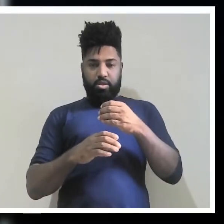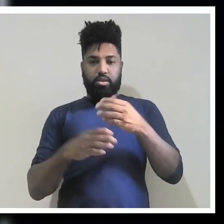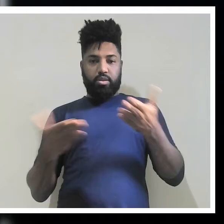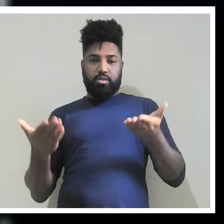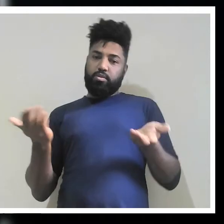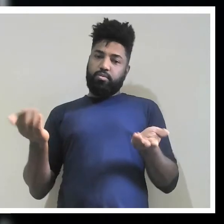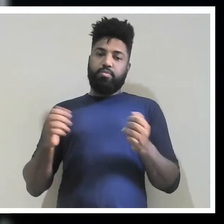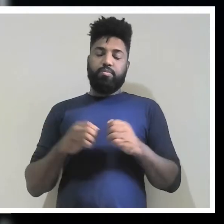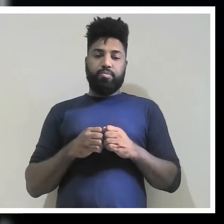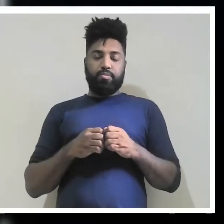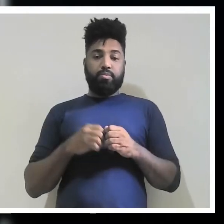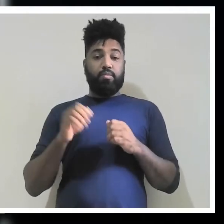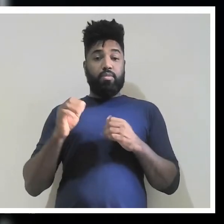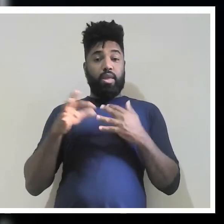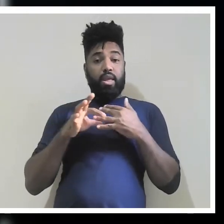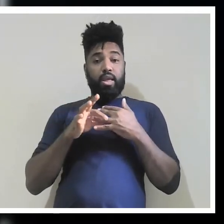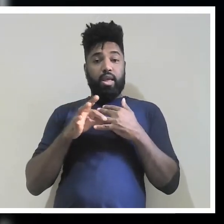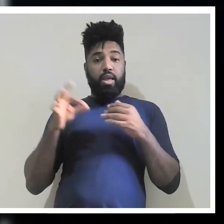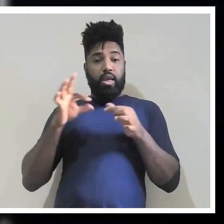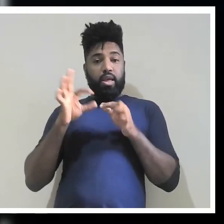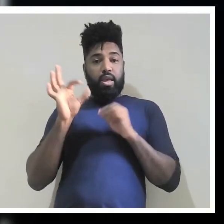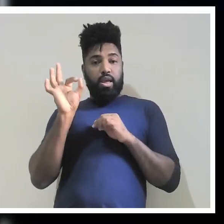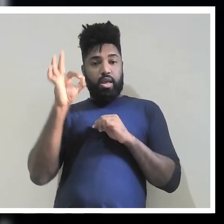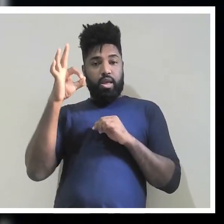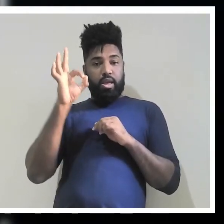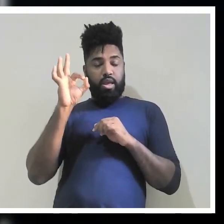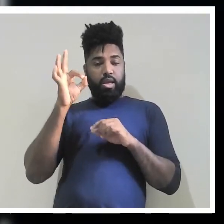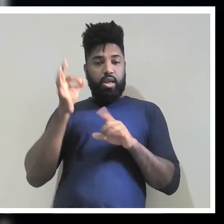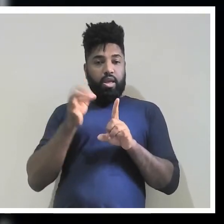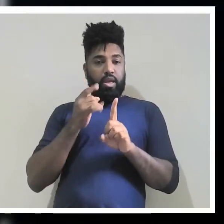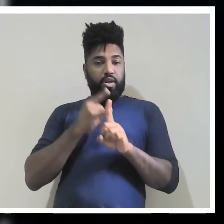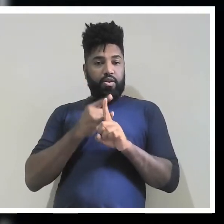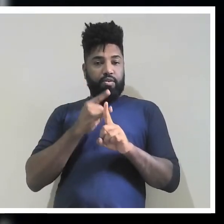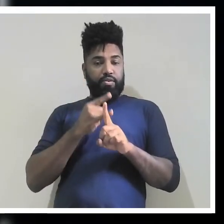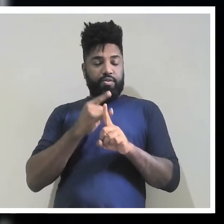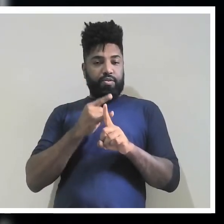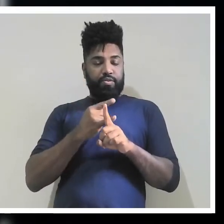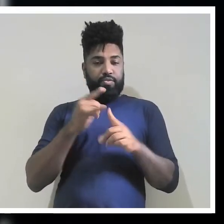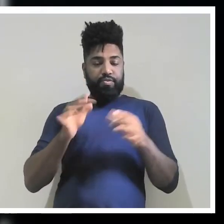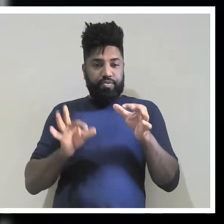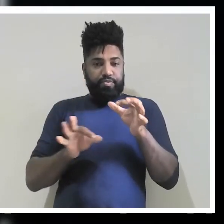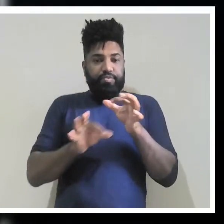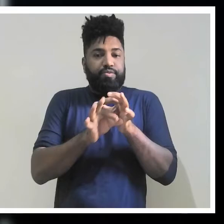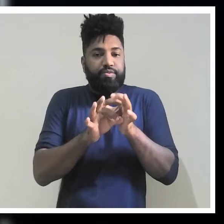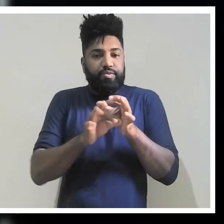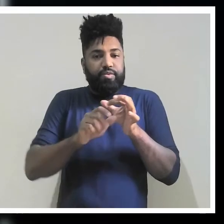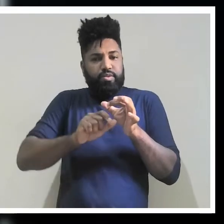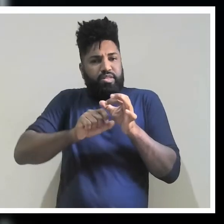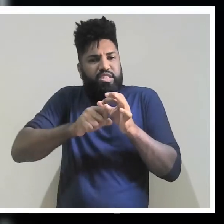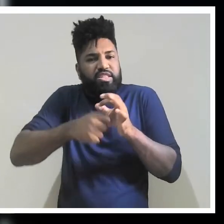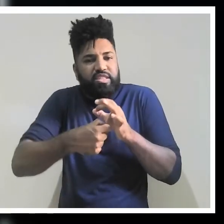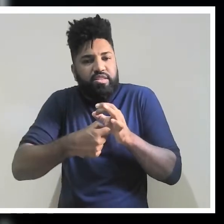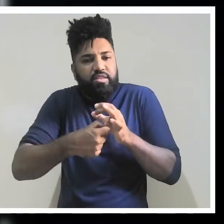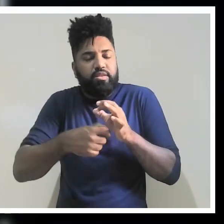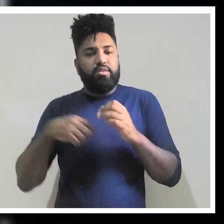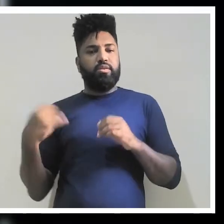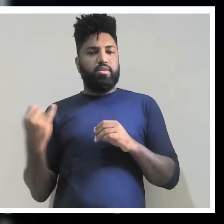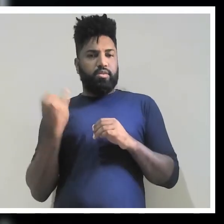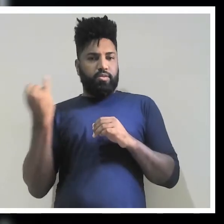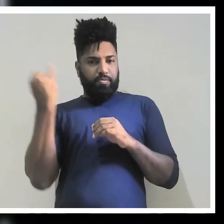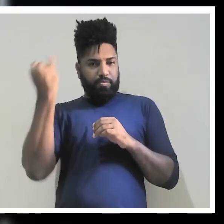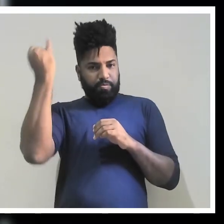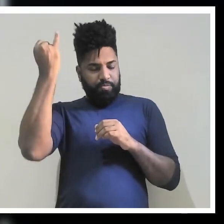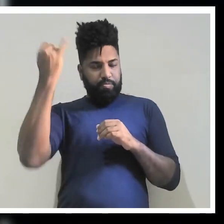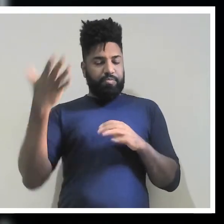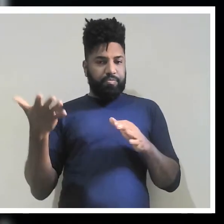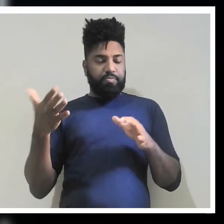preferir. O anel de metal para segurar o funil de vidro, é sempre importante apertar bem esse anel. O próprio funil